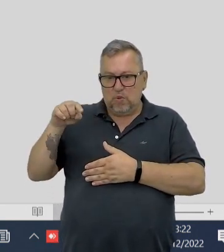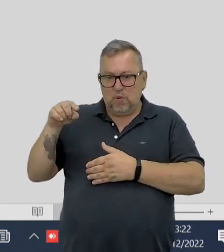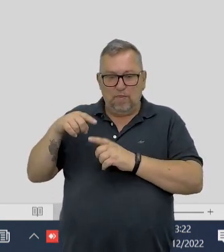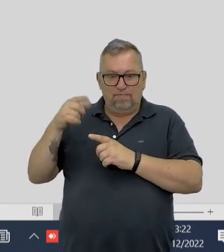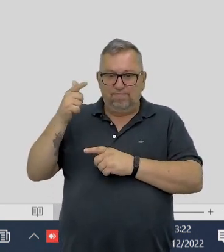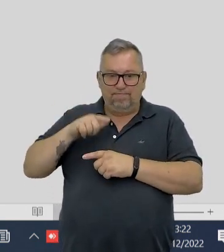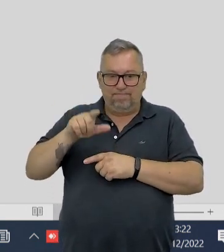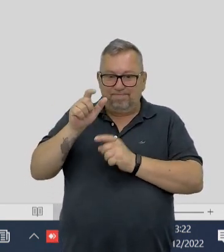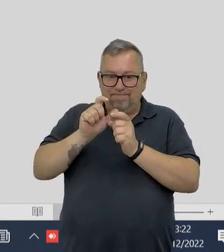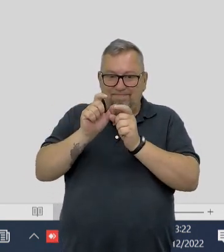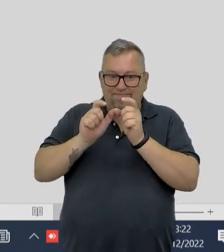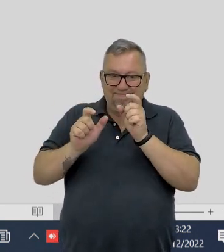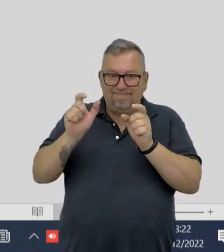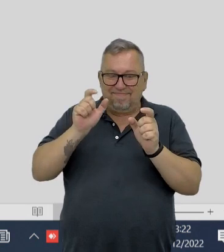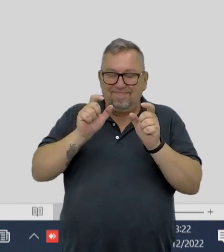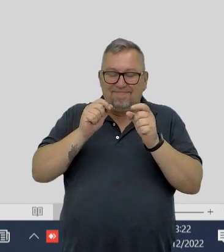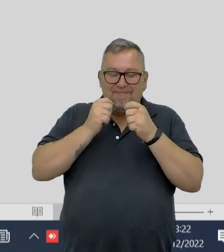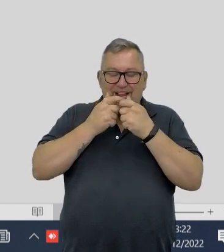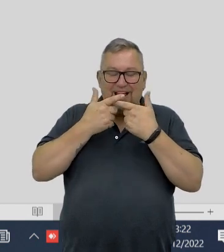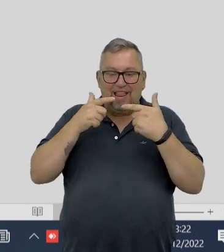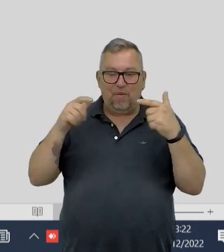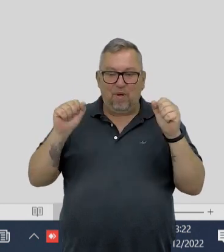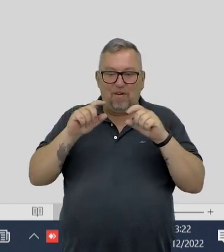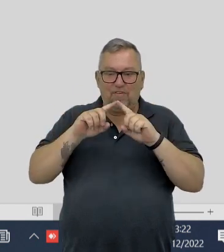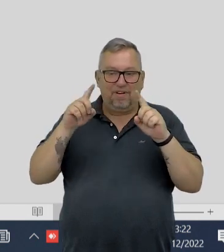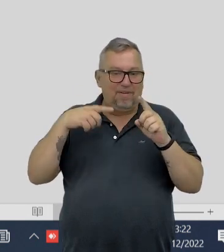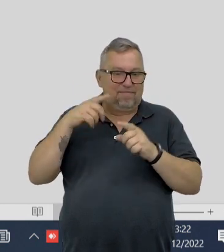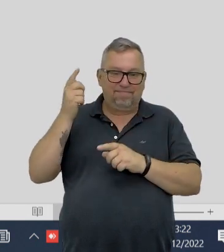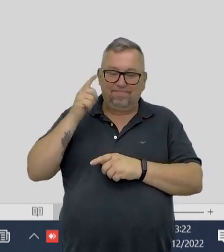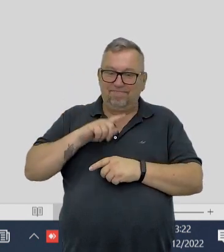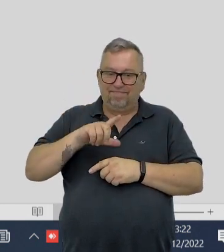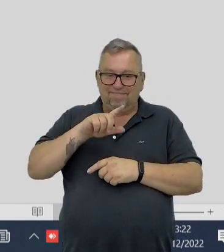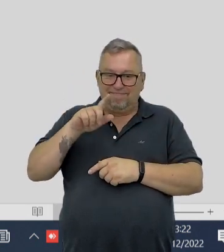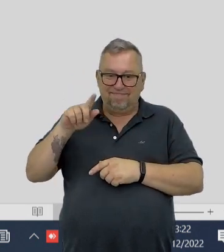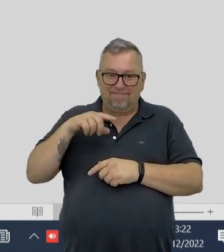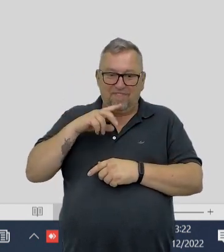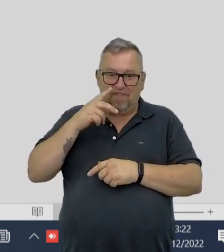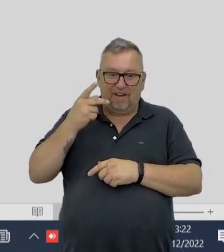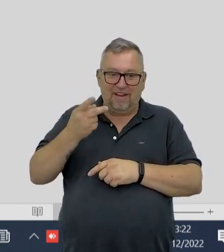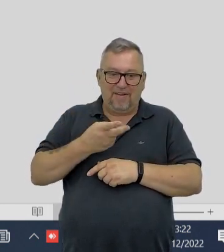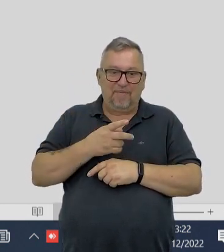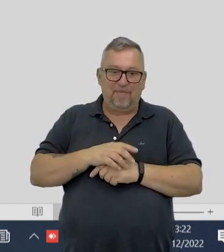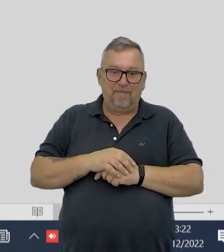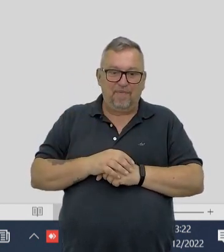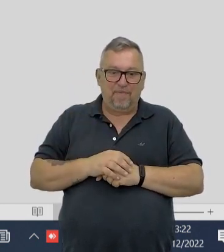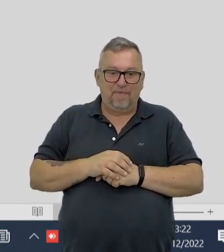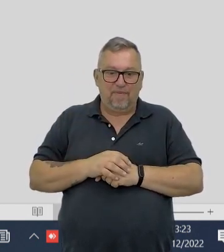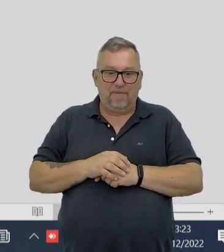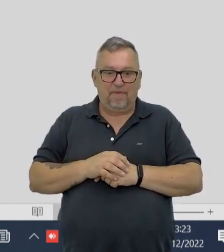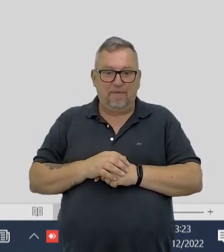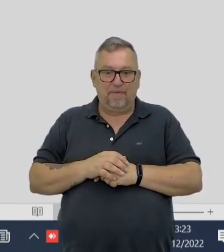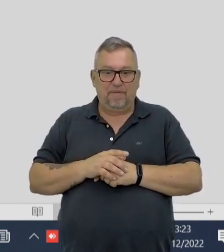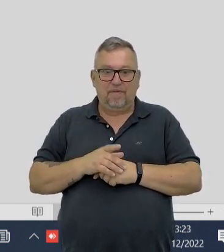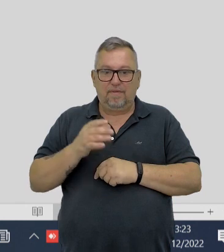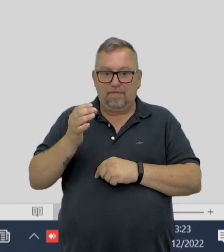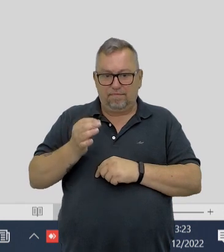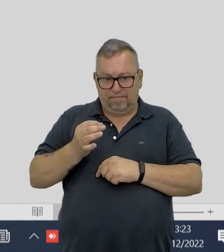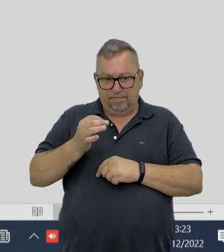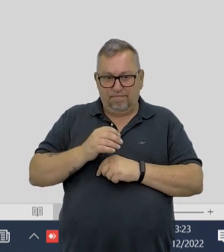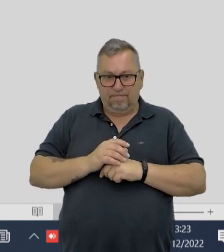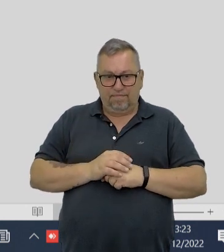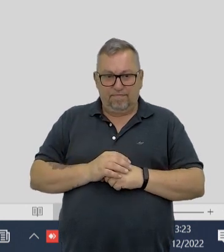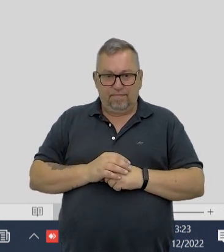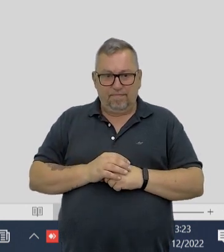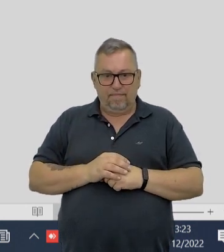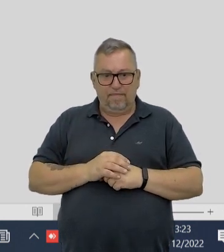não entende a linguagem, né? Não é português, então ele acaba colocando como se estivesse errado, tá? Mas está tudo bonitinho, está tudo certinho.